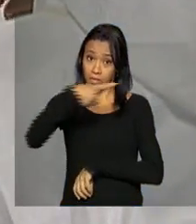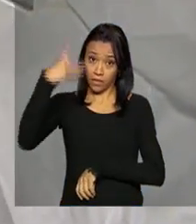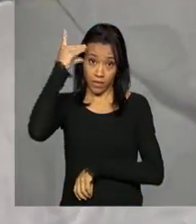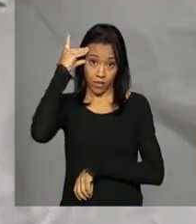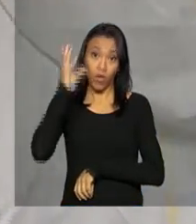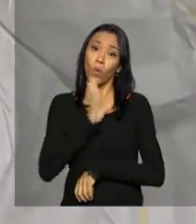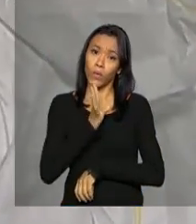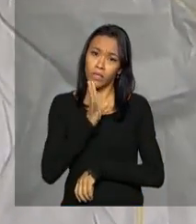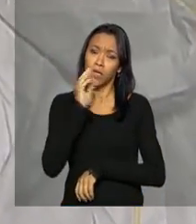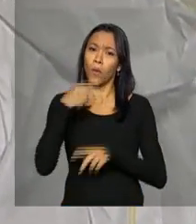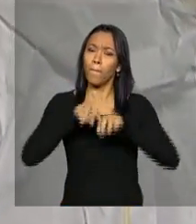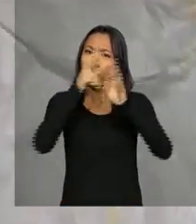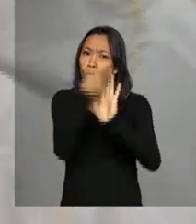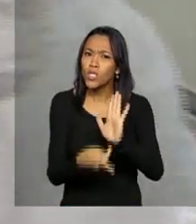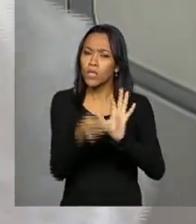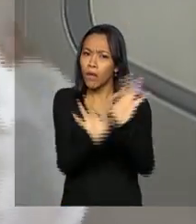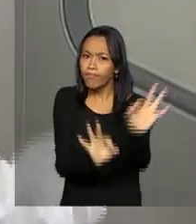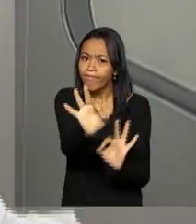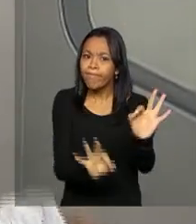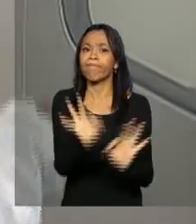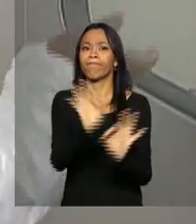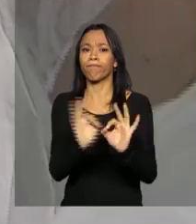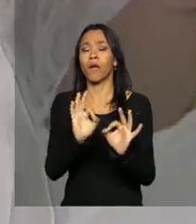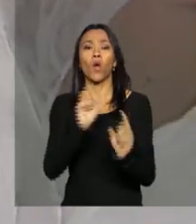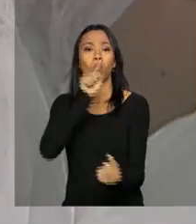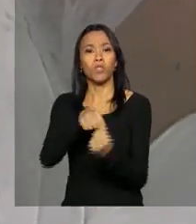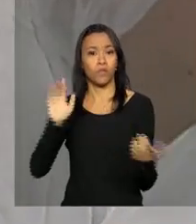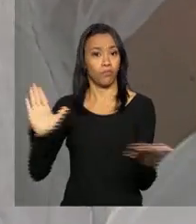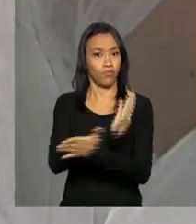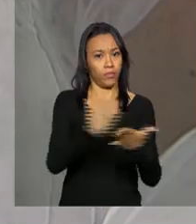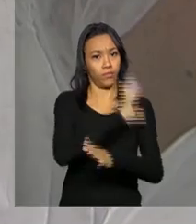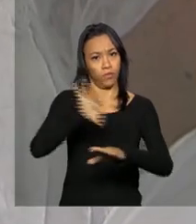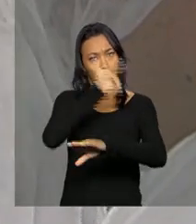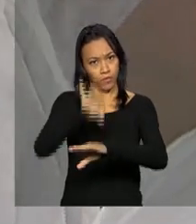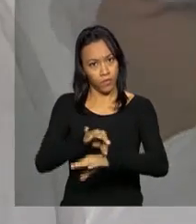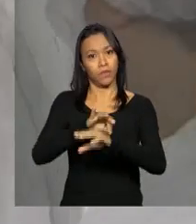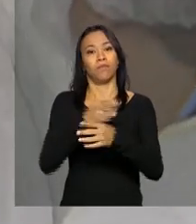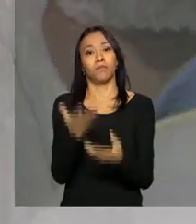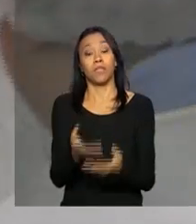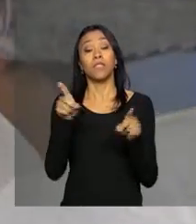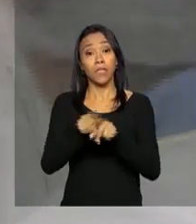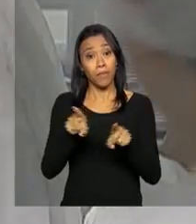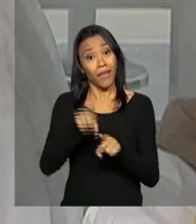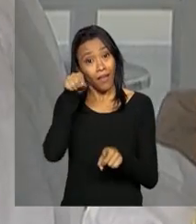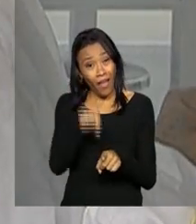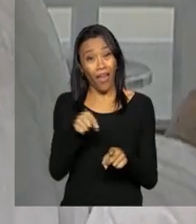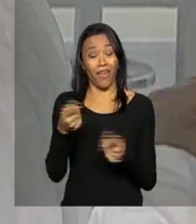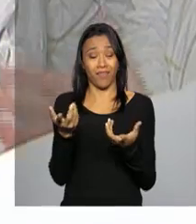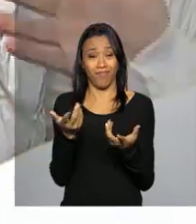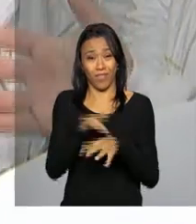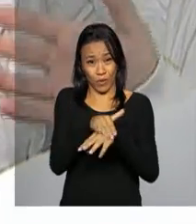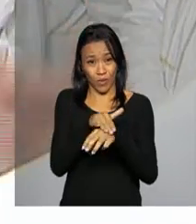conheceu projetos que estão sendo desenvolvidos no combate ao vírus ica dengue e chikungunha e ao vetor de transmissão